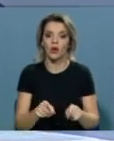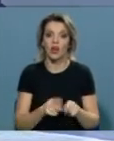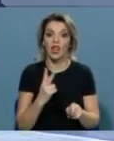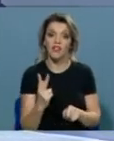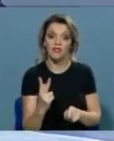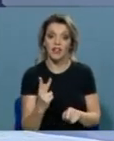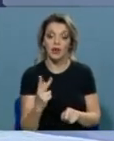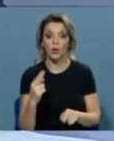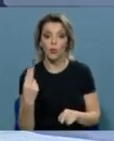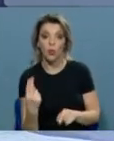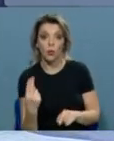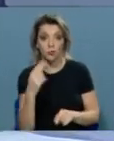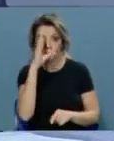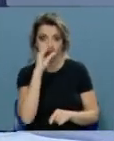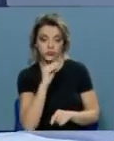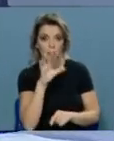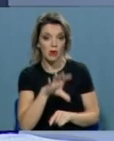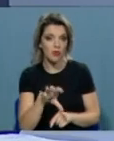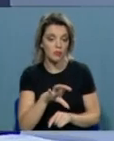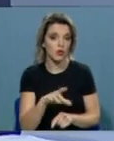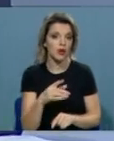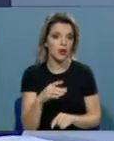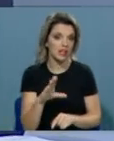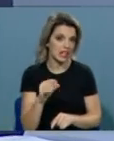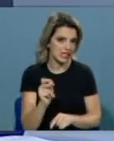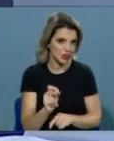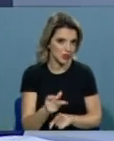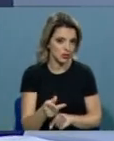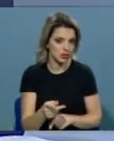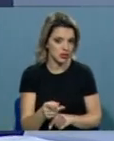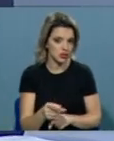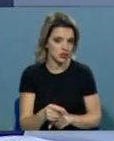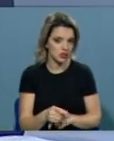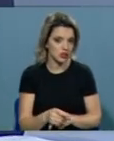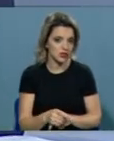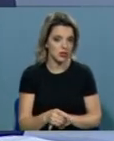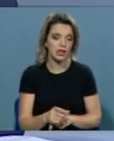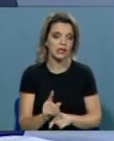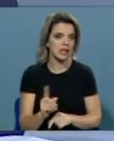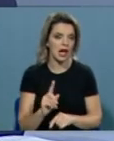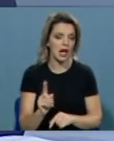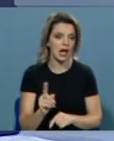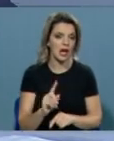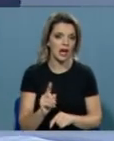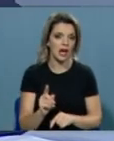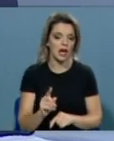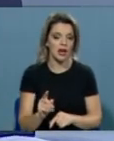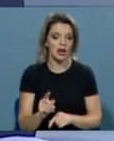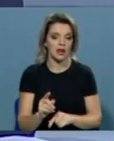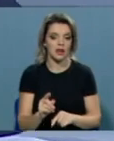verem eu não sabemos que estamos a falar de uma década não eu acredito que nós queres ou e